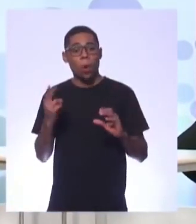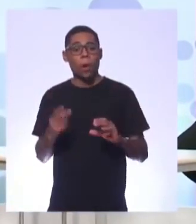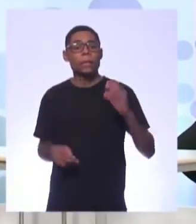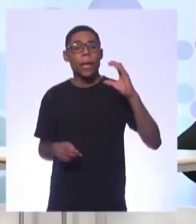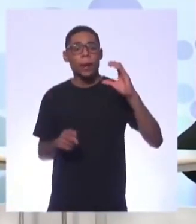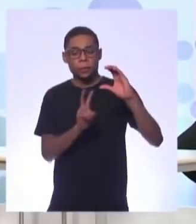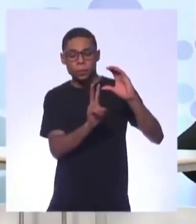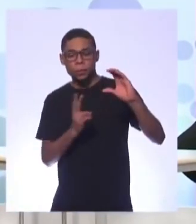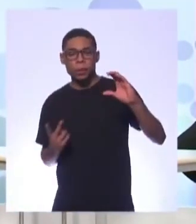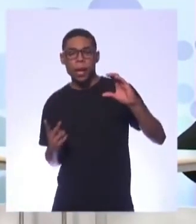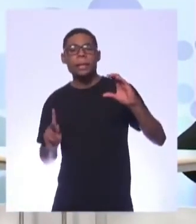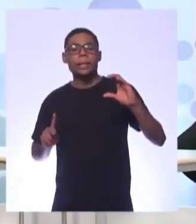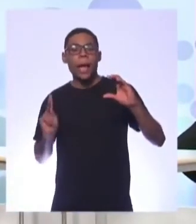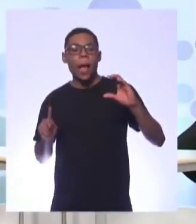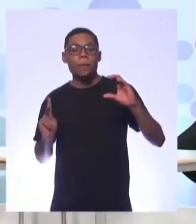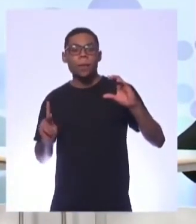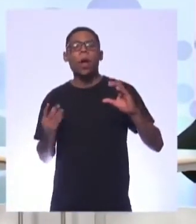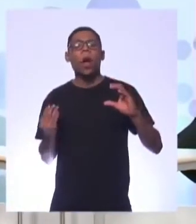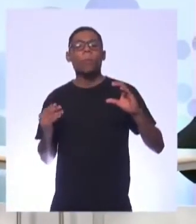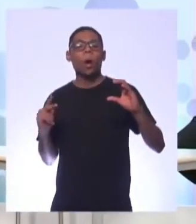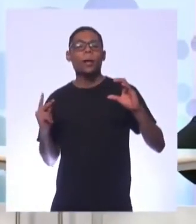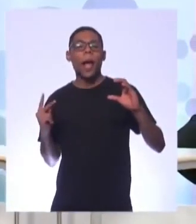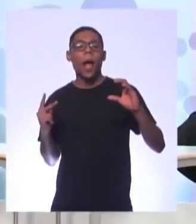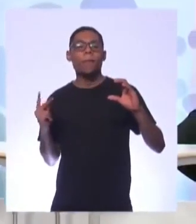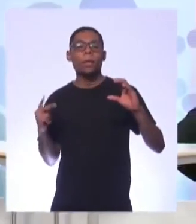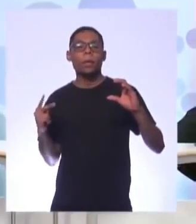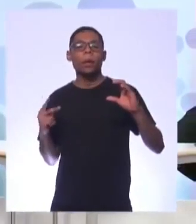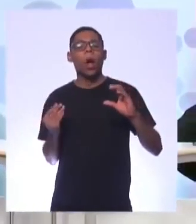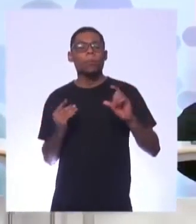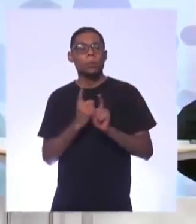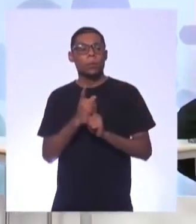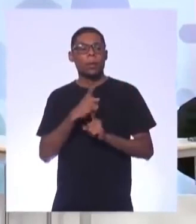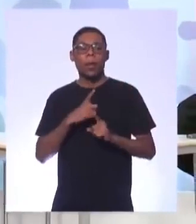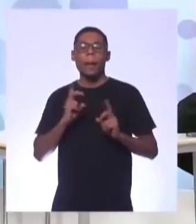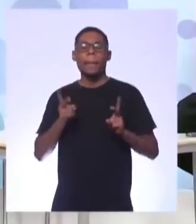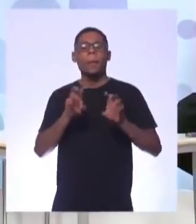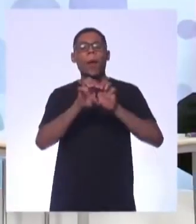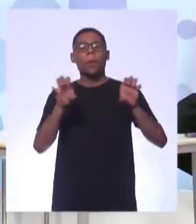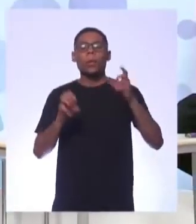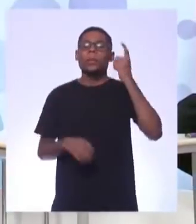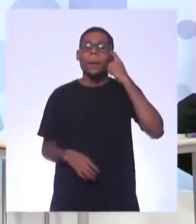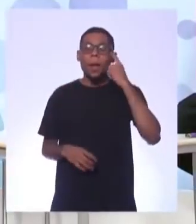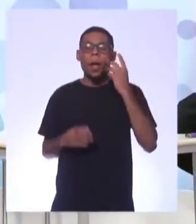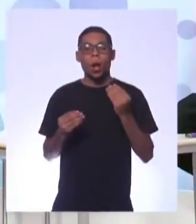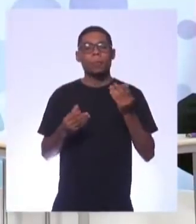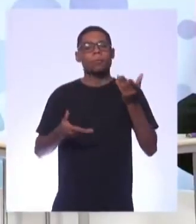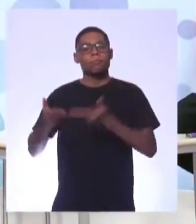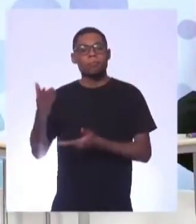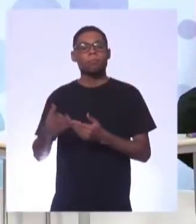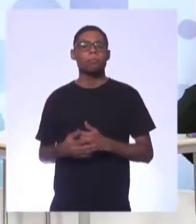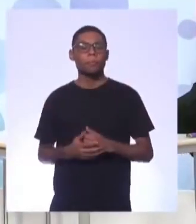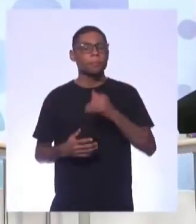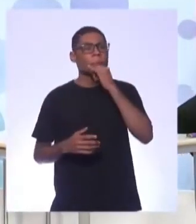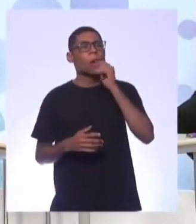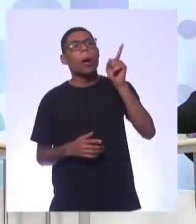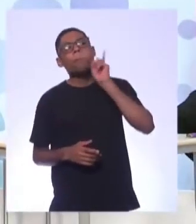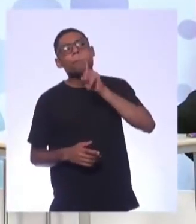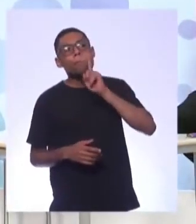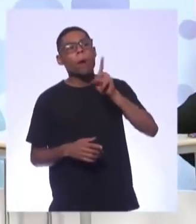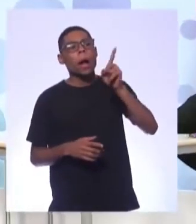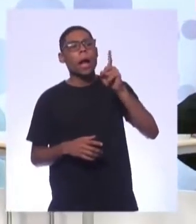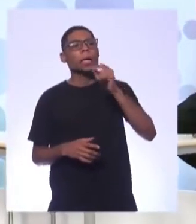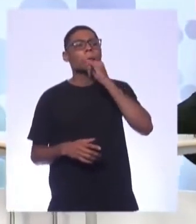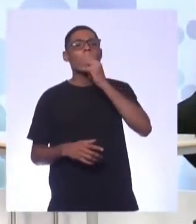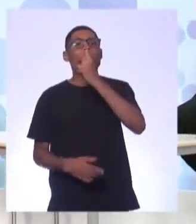essa equaçãozinha clássica aqui que vocês têm também em qualquer livro didático, aí aparece, né? As equações para você saber, apareceu lá né, nos Estados Unidos, lá